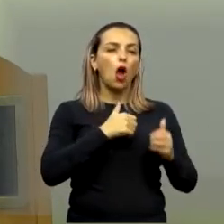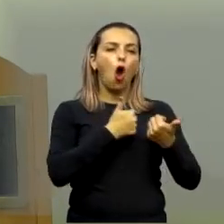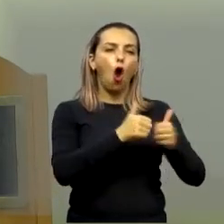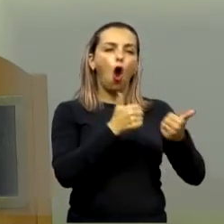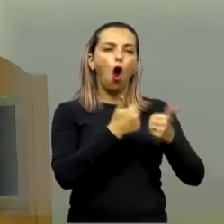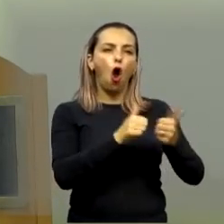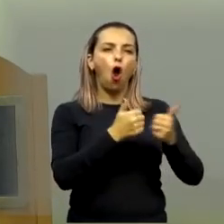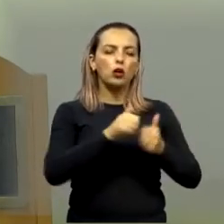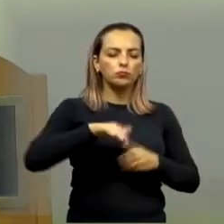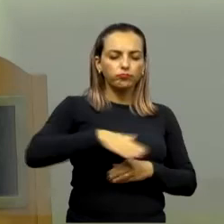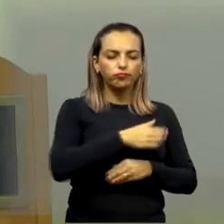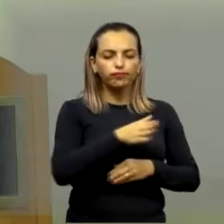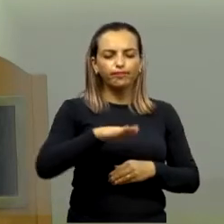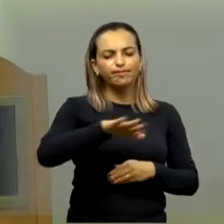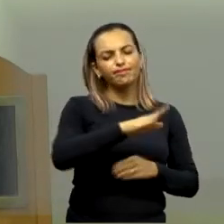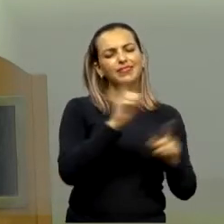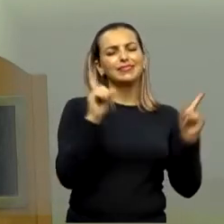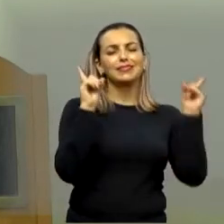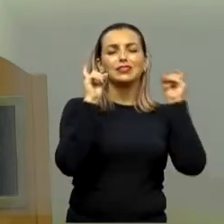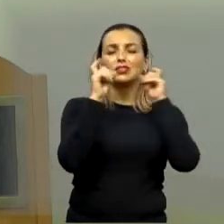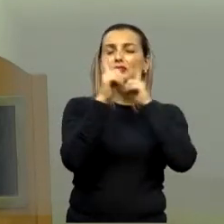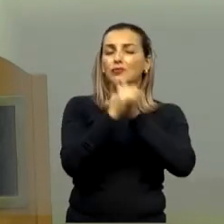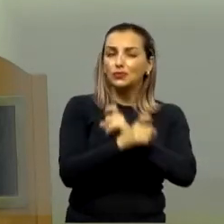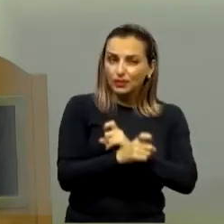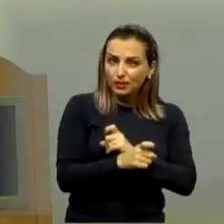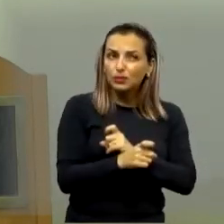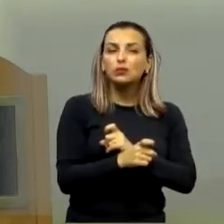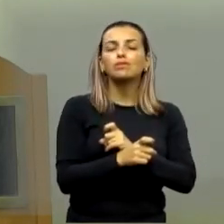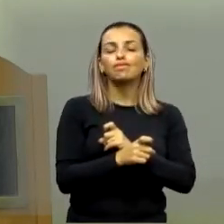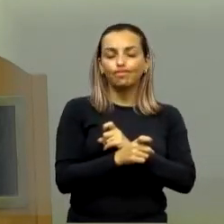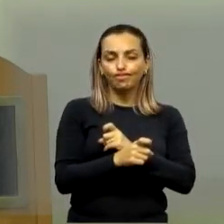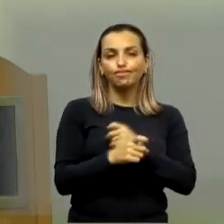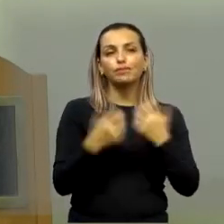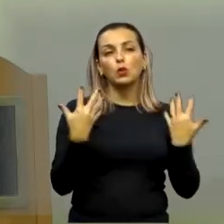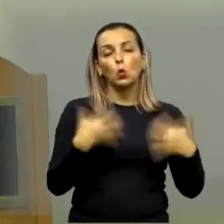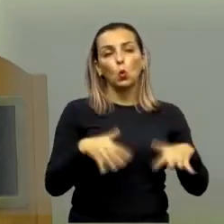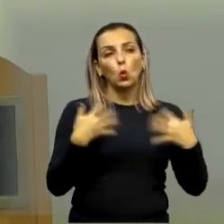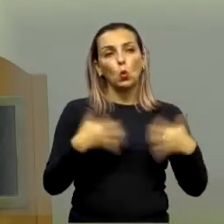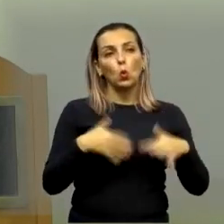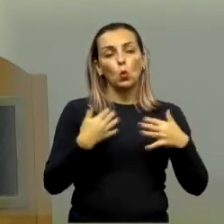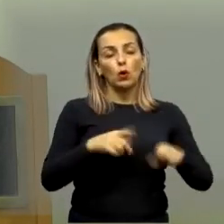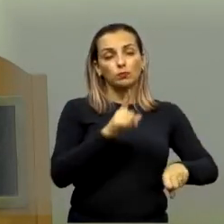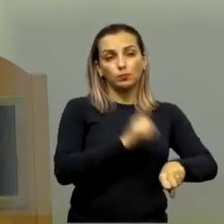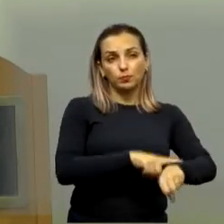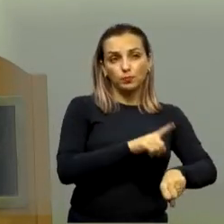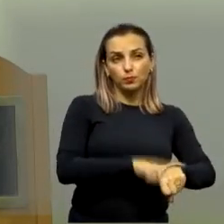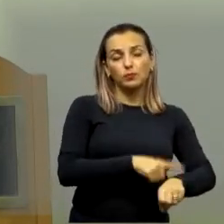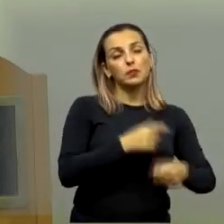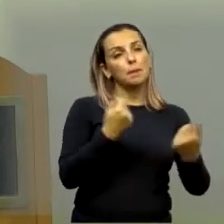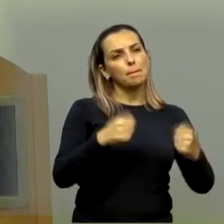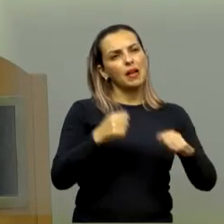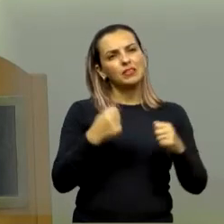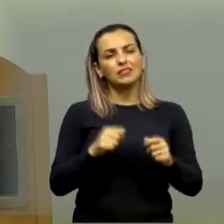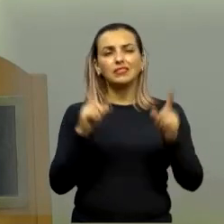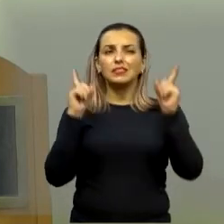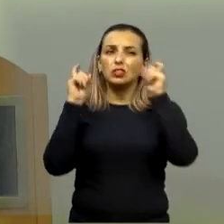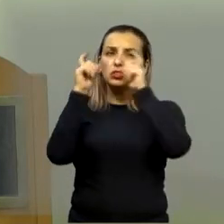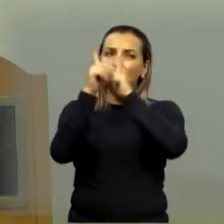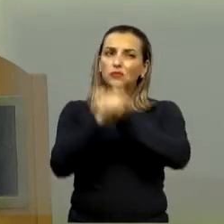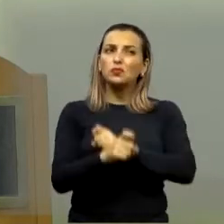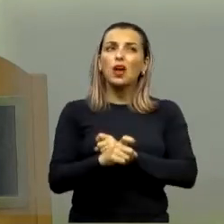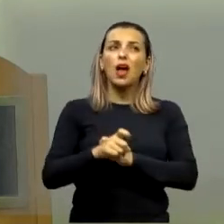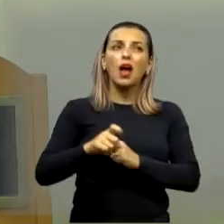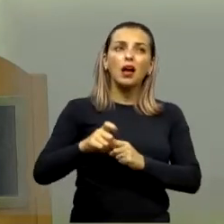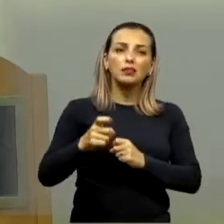escola tem que fazer outro caminho é tudo mais difícil mas dificultoso mas depende o horário que a mais difícil passa uma